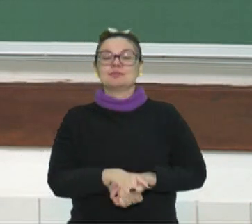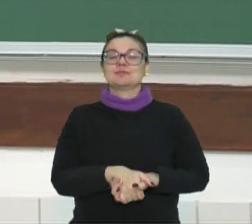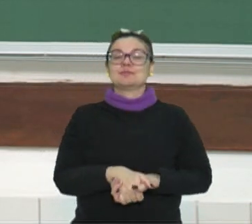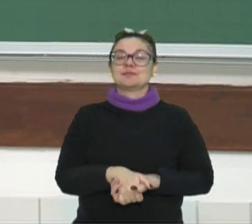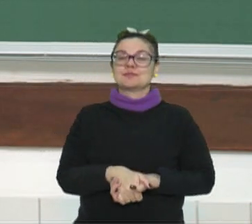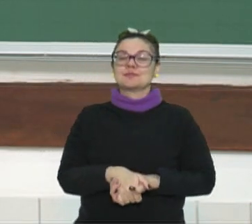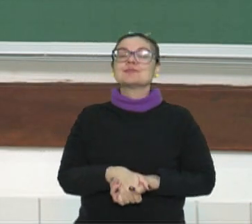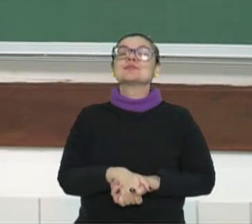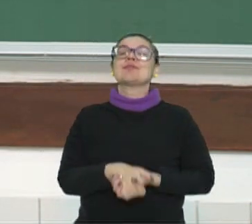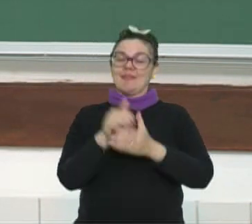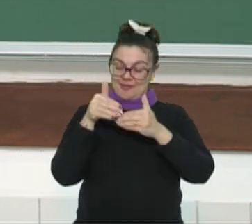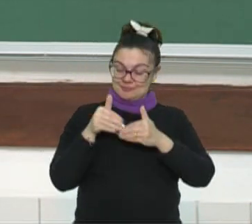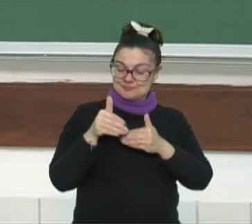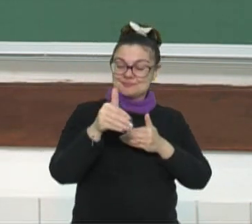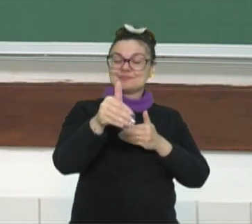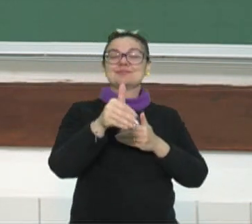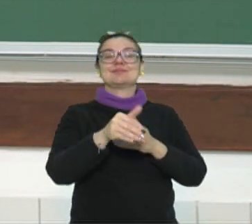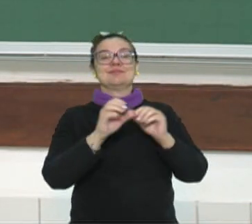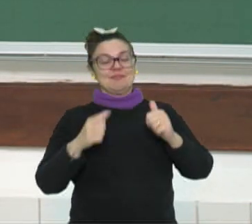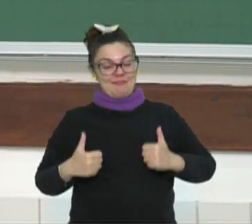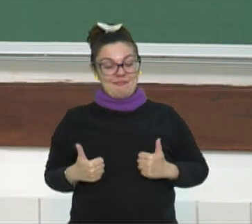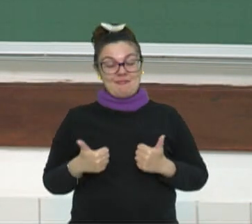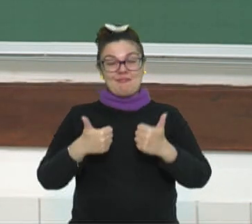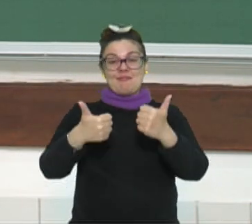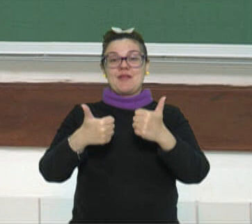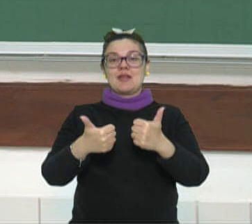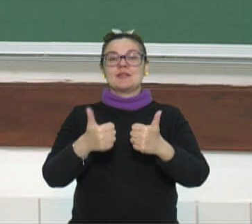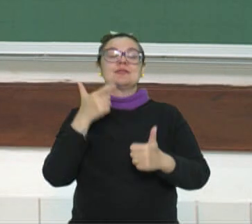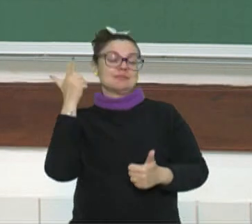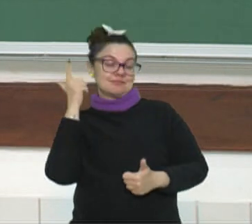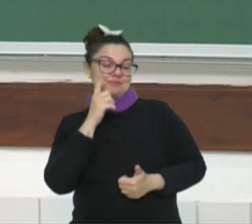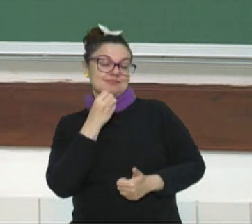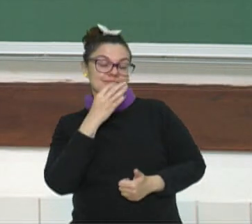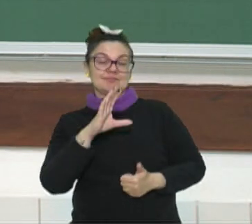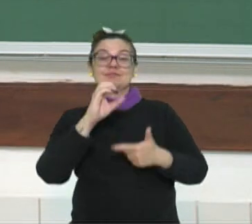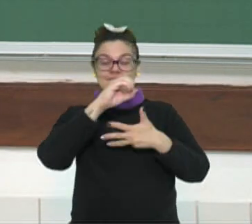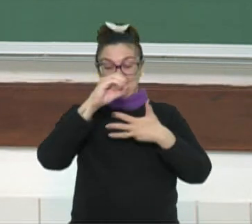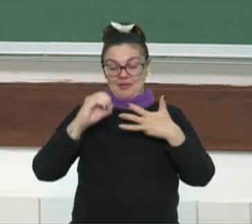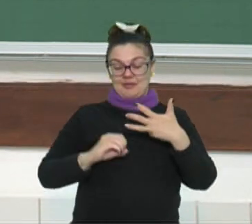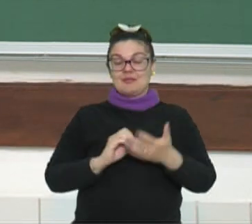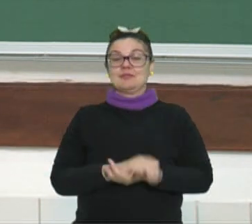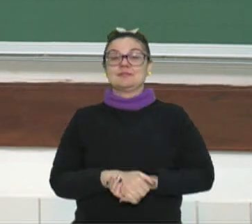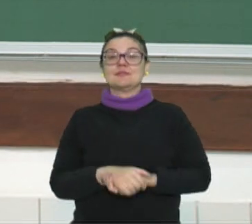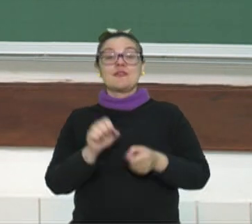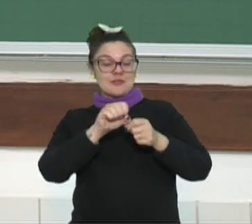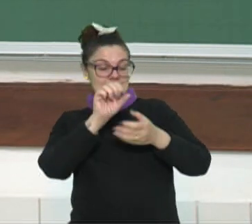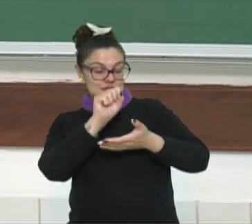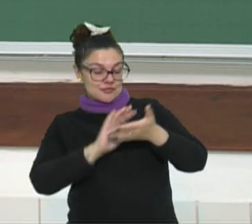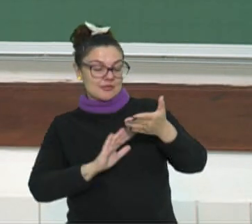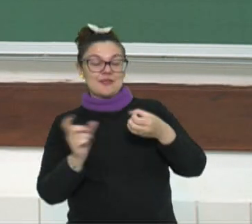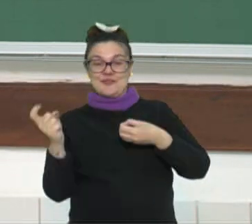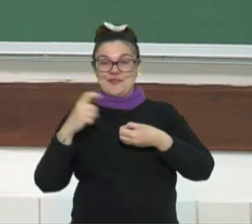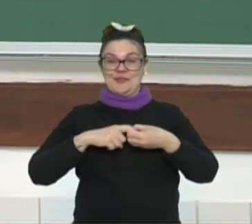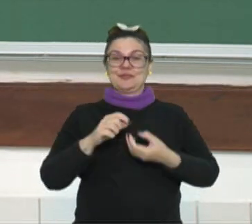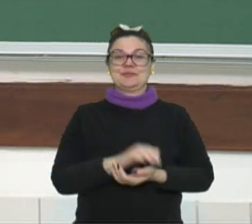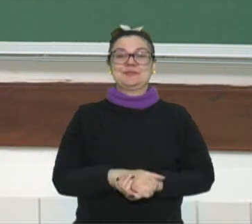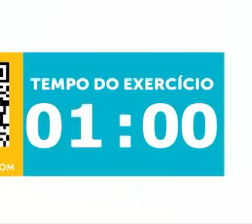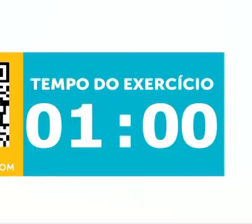só, você já está um caminho bem percorrido aí para ir bem no Enem, ok? Então faça esse exercício aí que daqui a pouco eu volto.